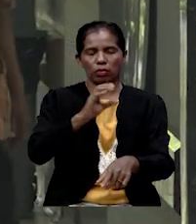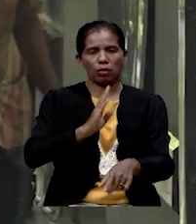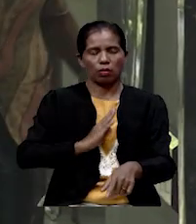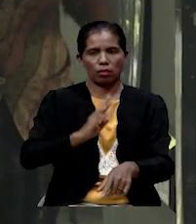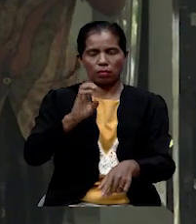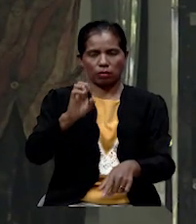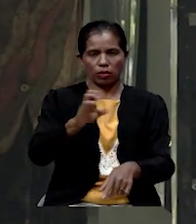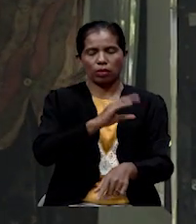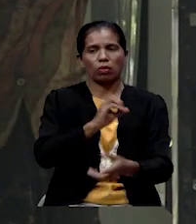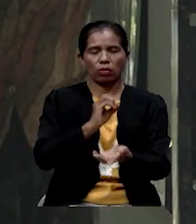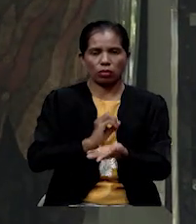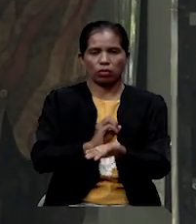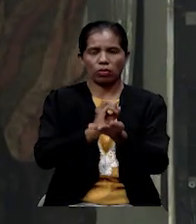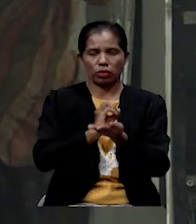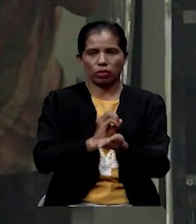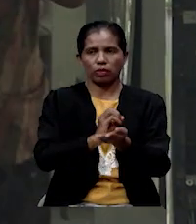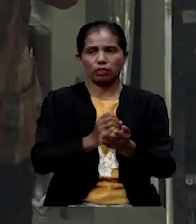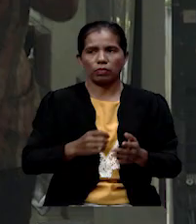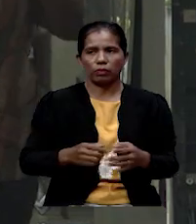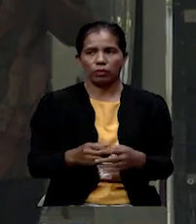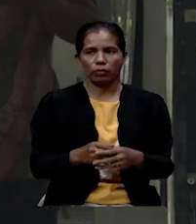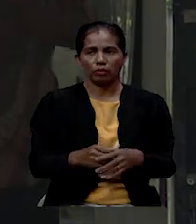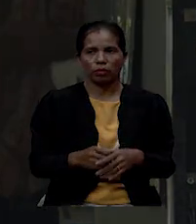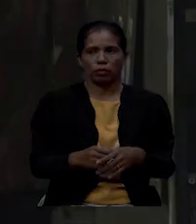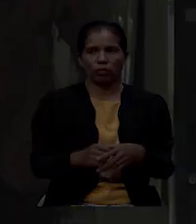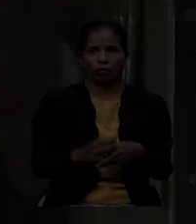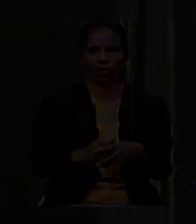Maubici, no Raioa. Efizenia Babo, Lamberto da Silva, Gemen.